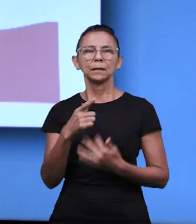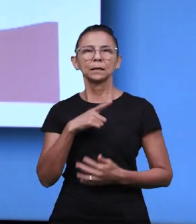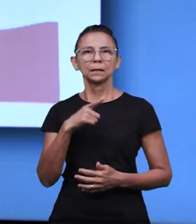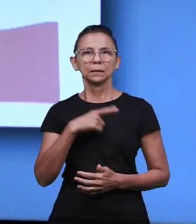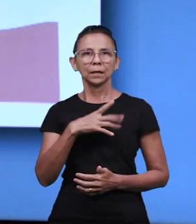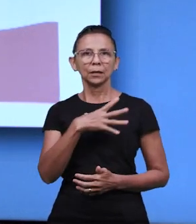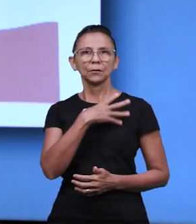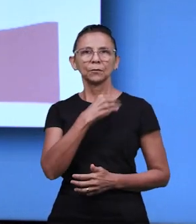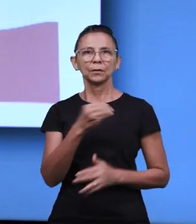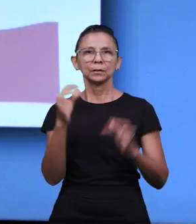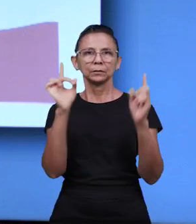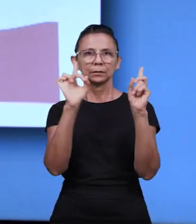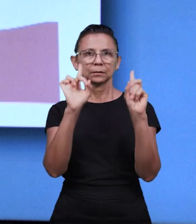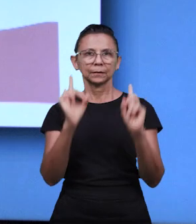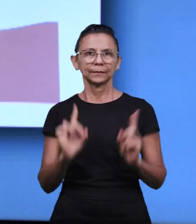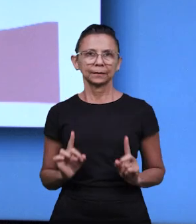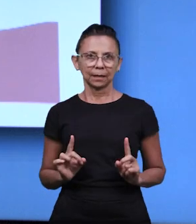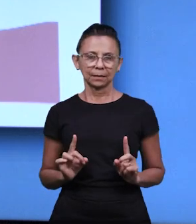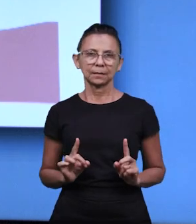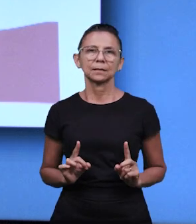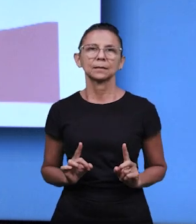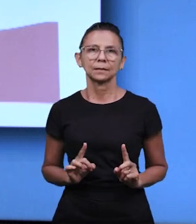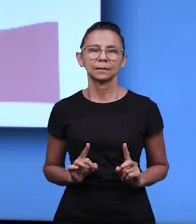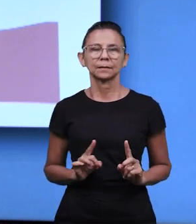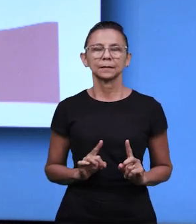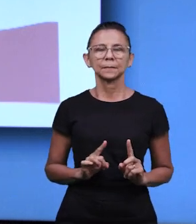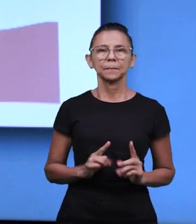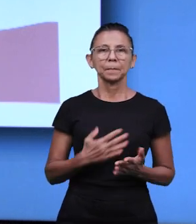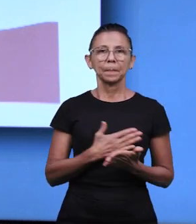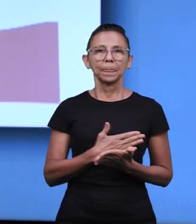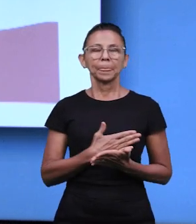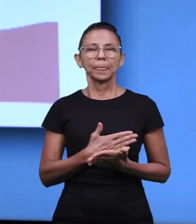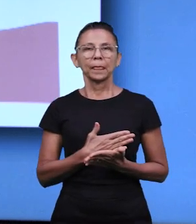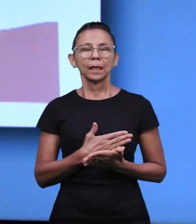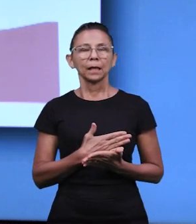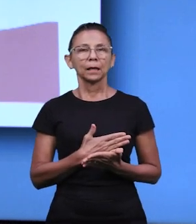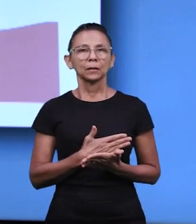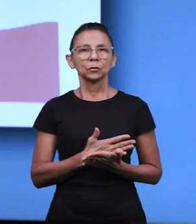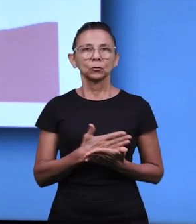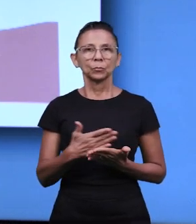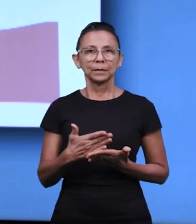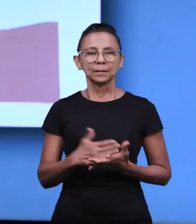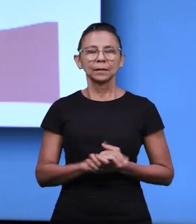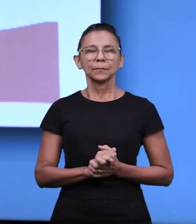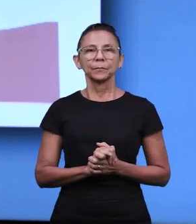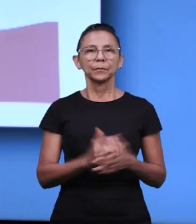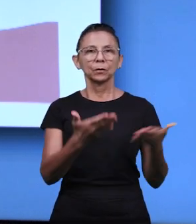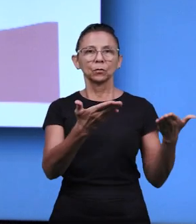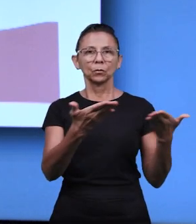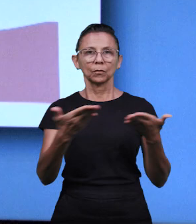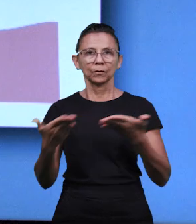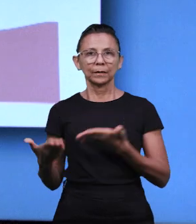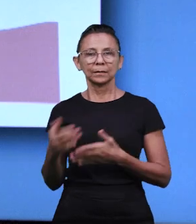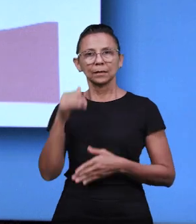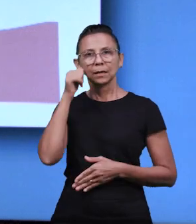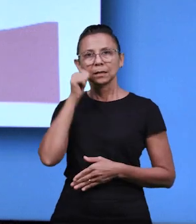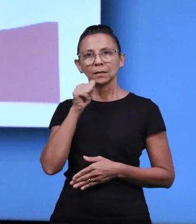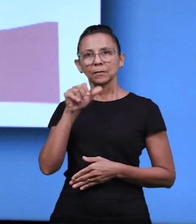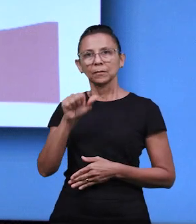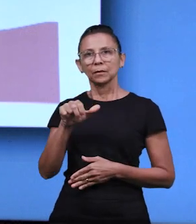famílias que têm filhos com deficiência. E para nós conversarmos sobre isso, eu vou convidar a nossa irmã Ana